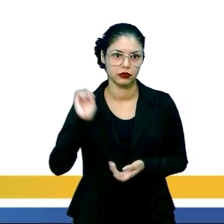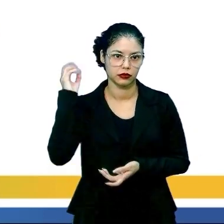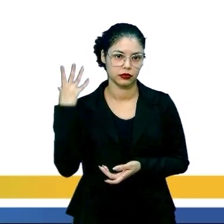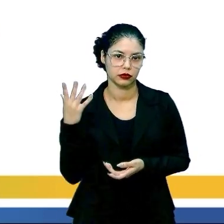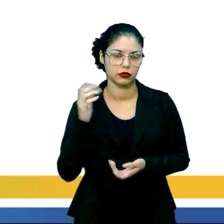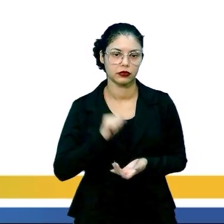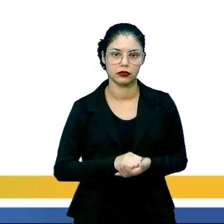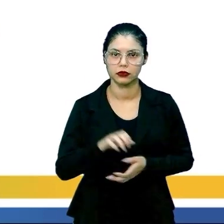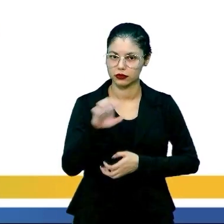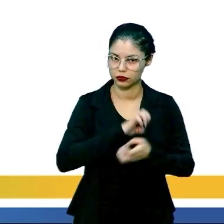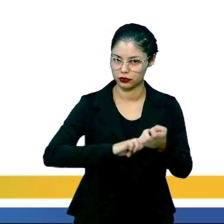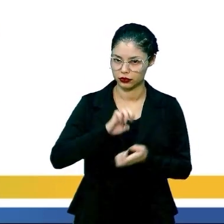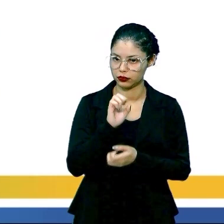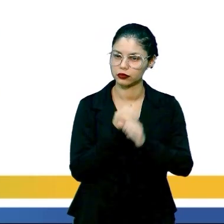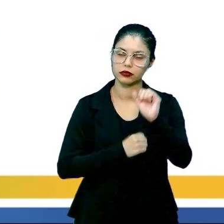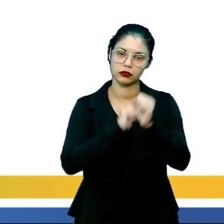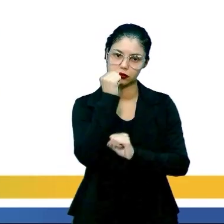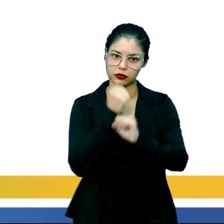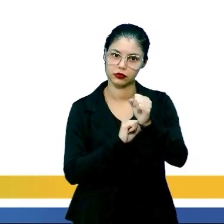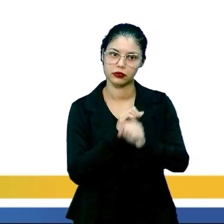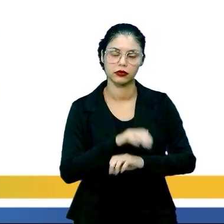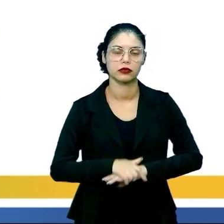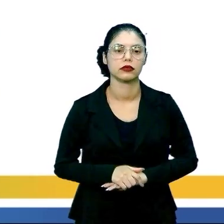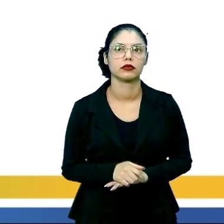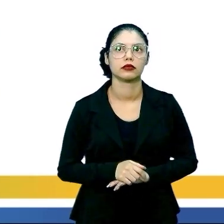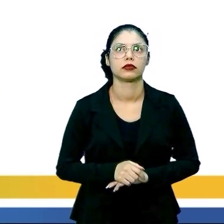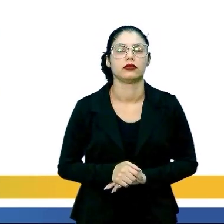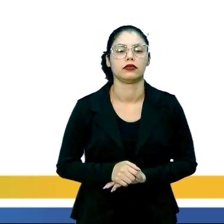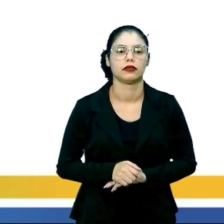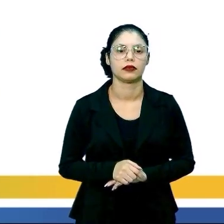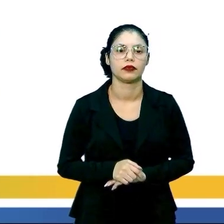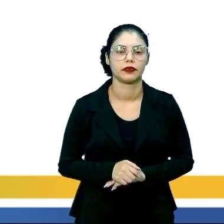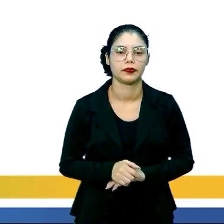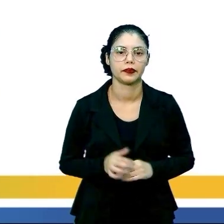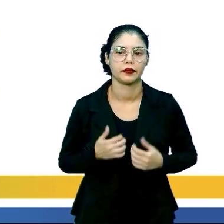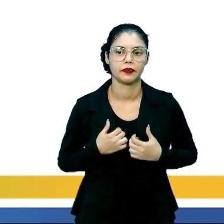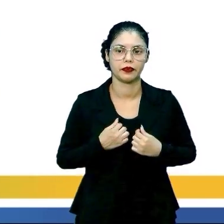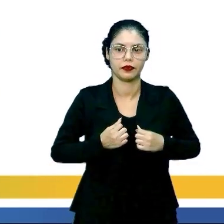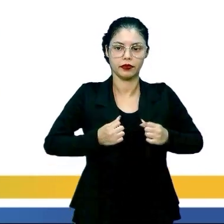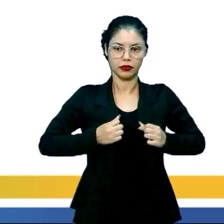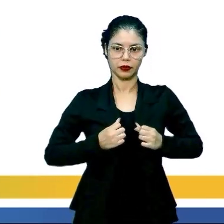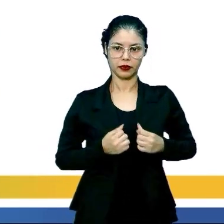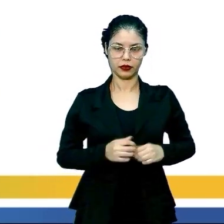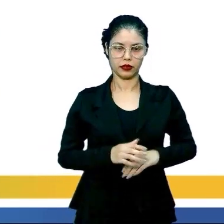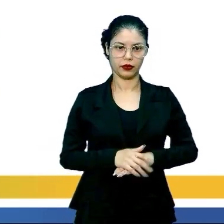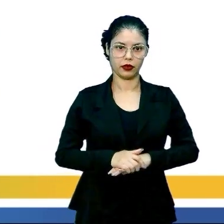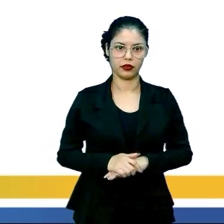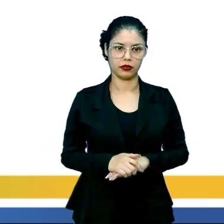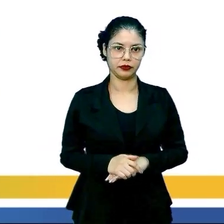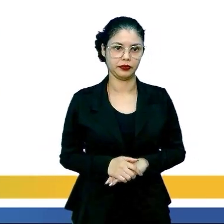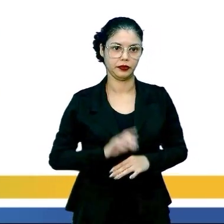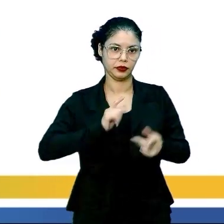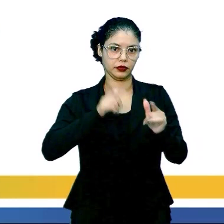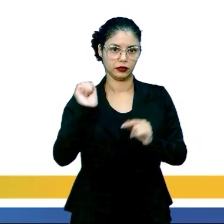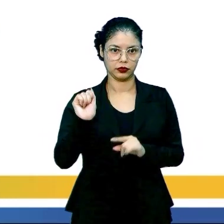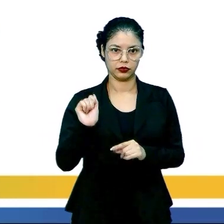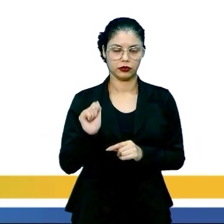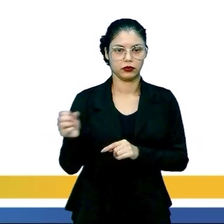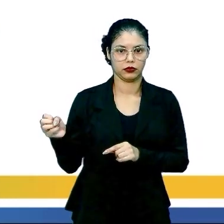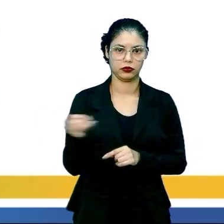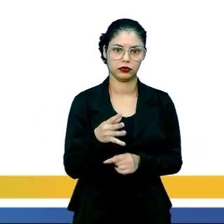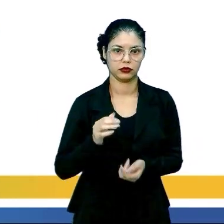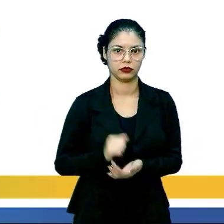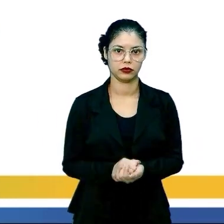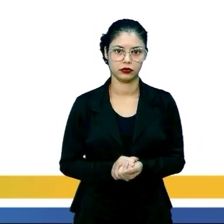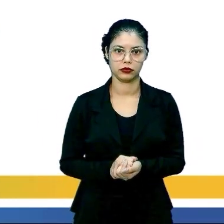texto, é correto afirmar que a Revolução Industrial, letra A,